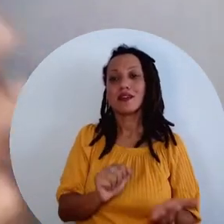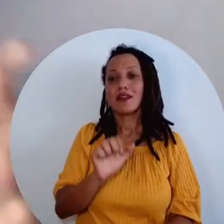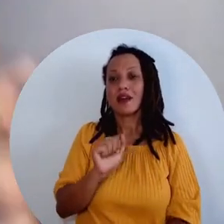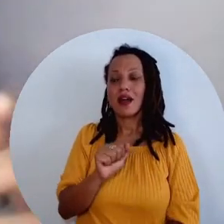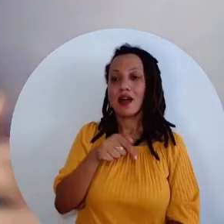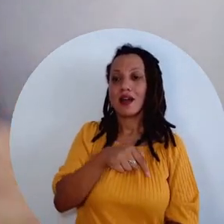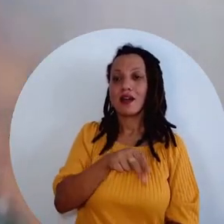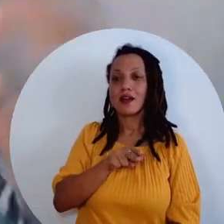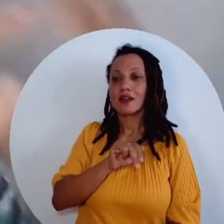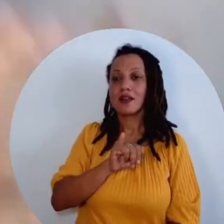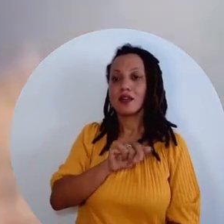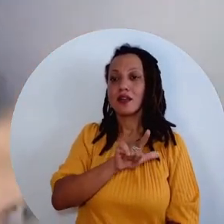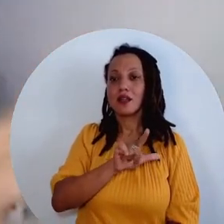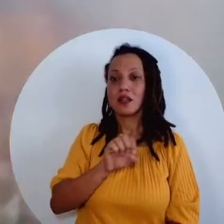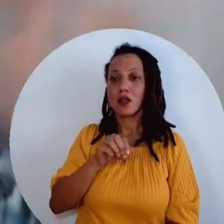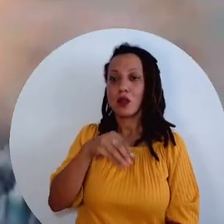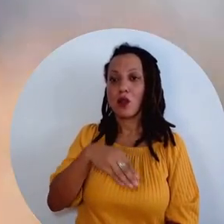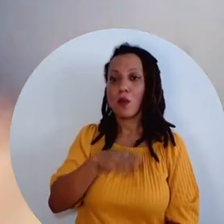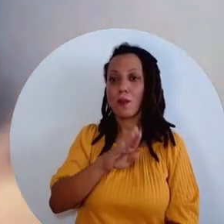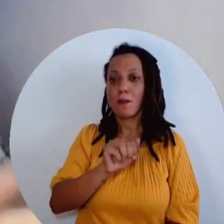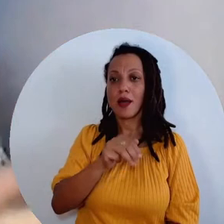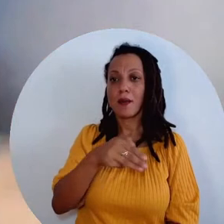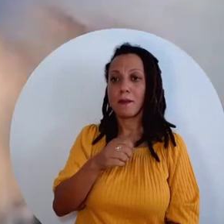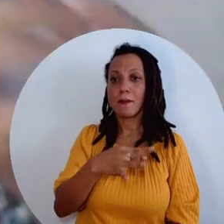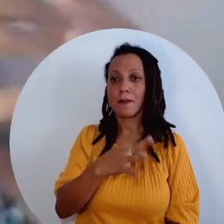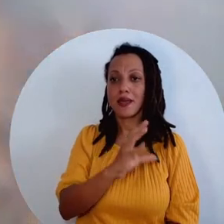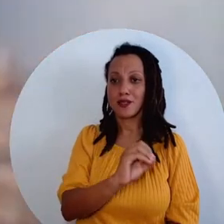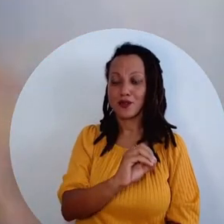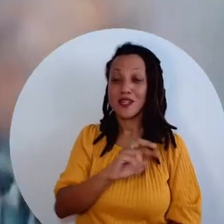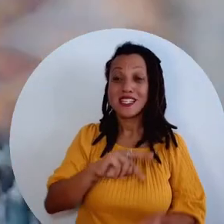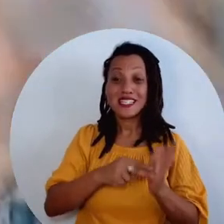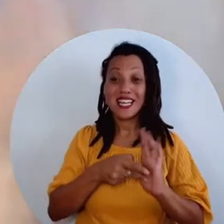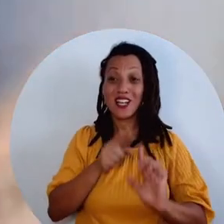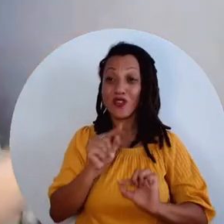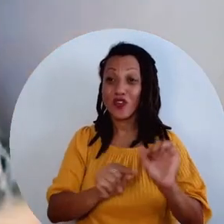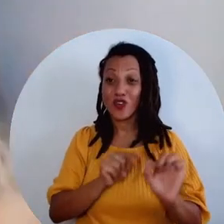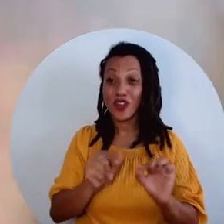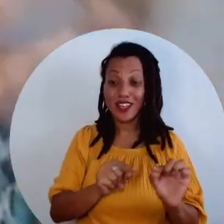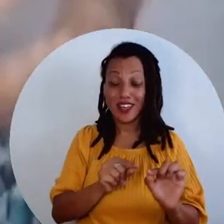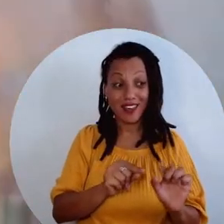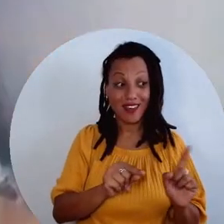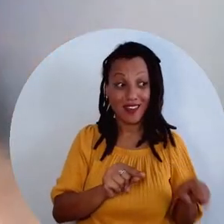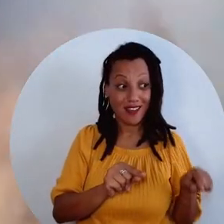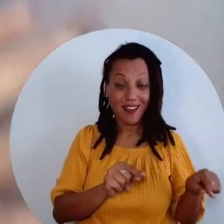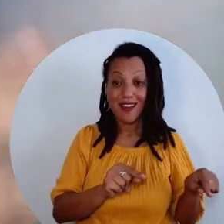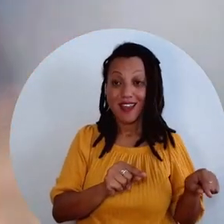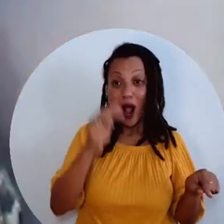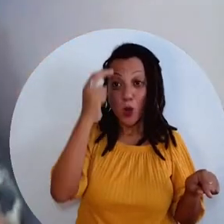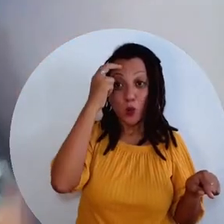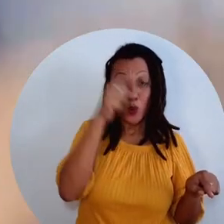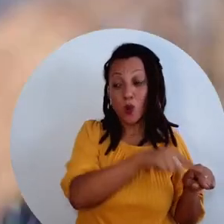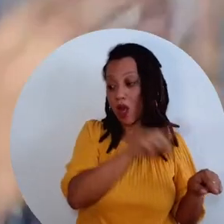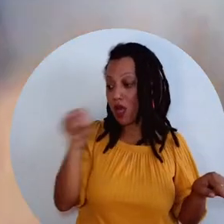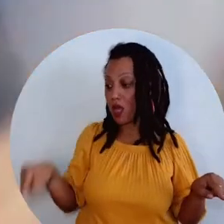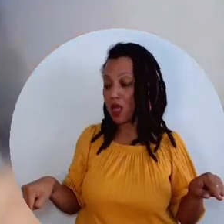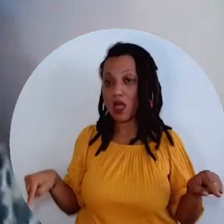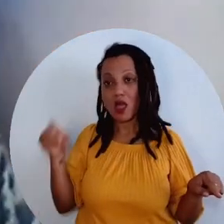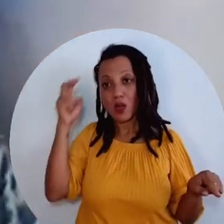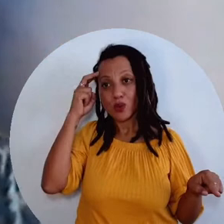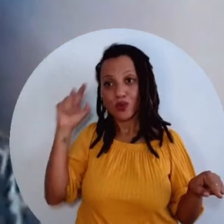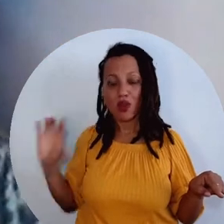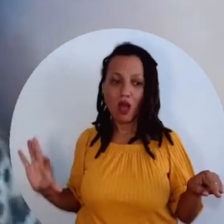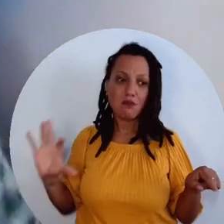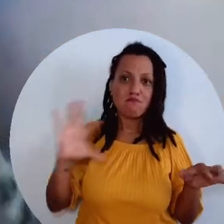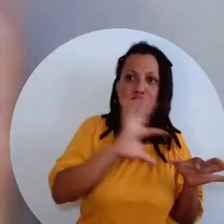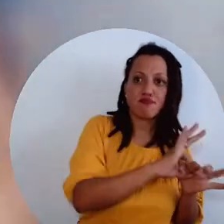que características, estratégias matriarcais, civilizatórias matriarcais, nós vamos lançar mão nos últimos